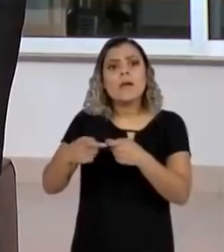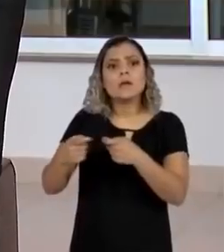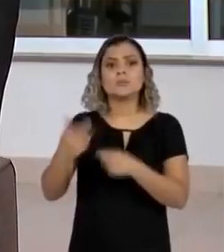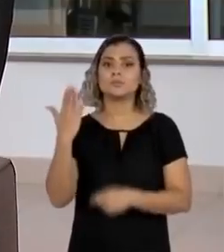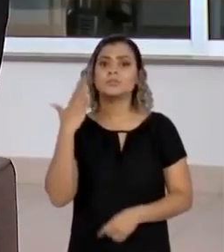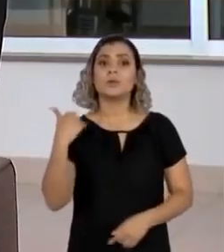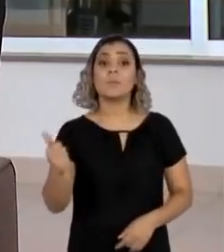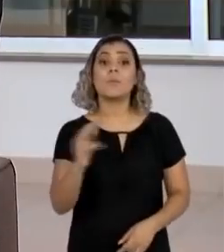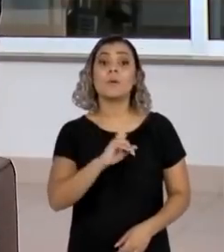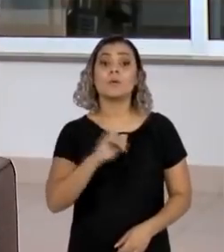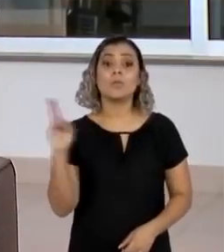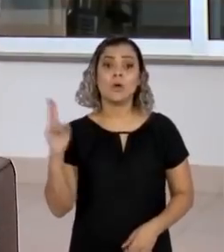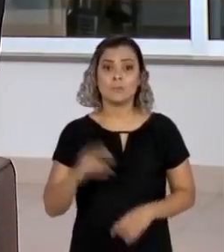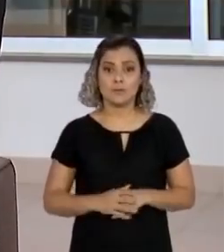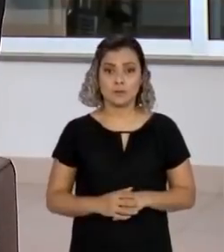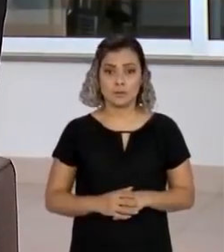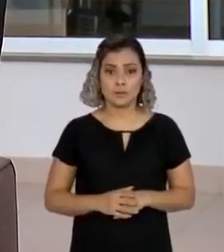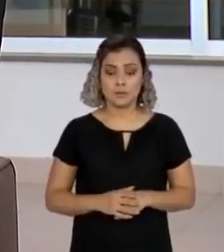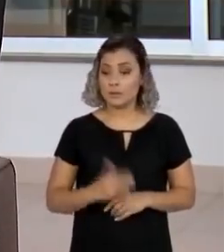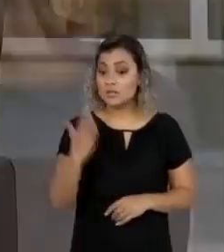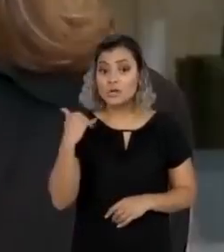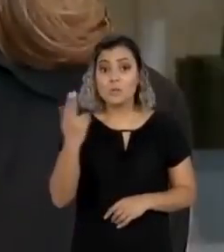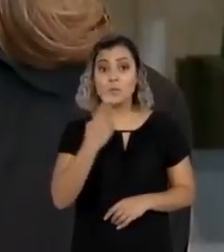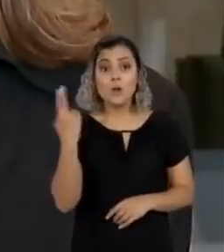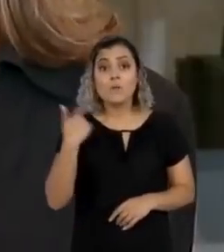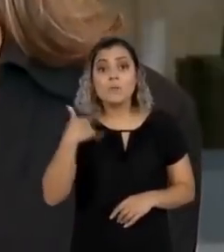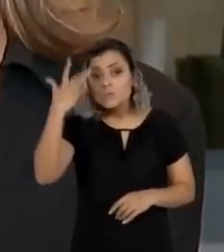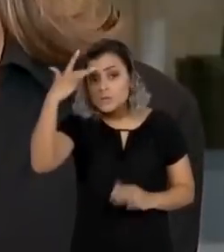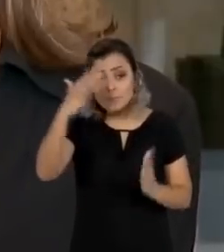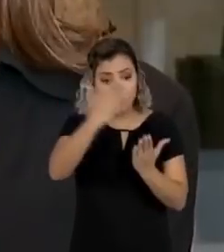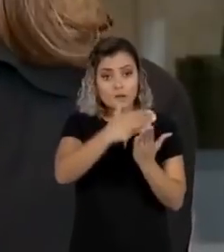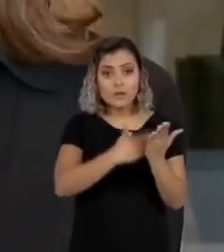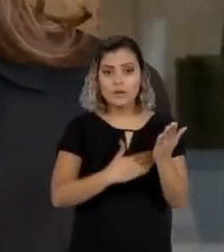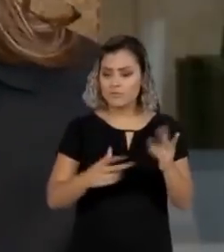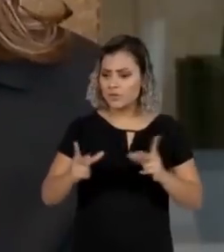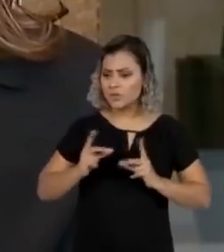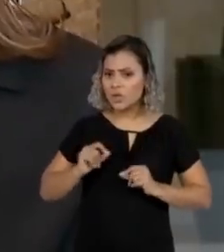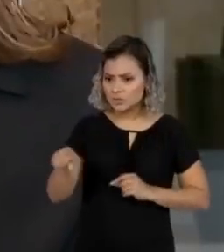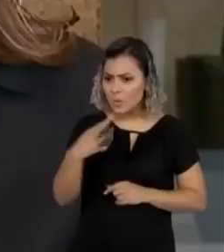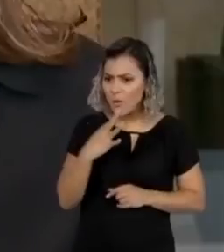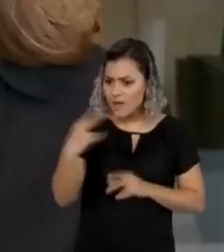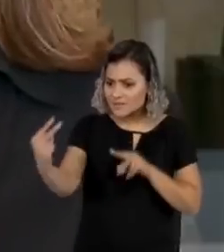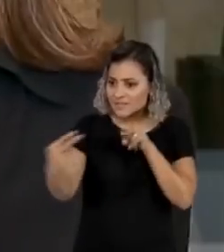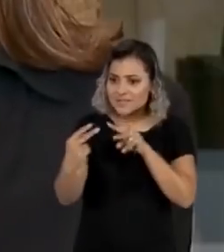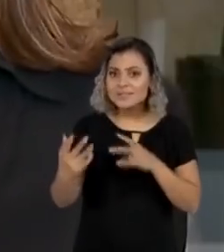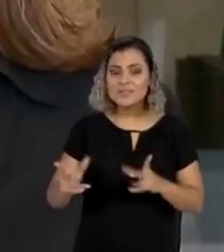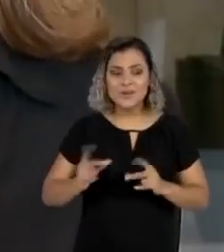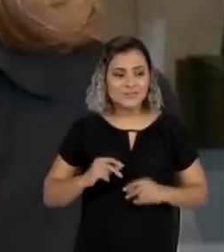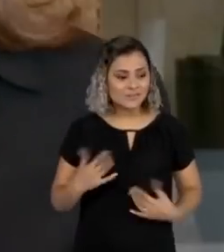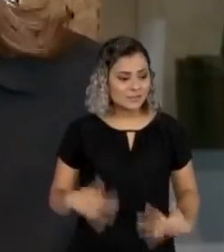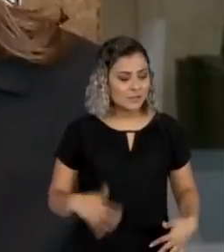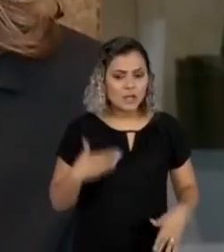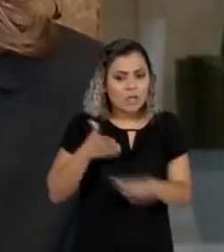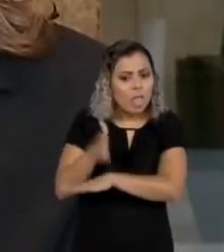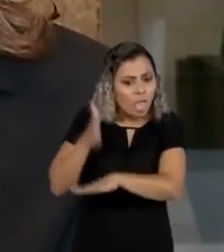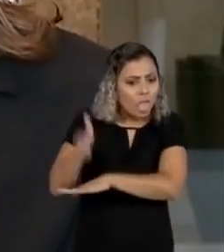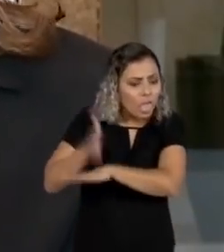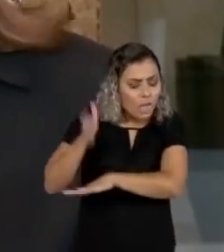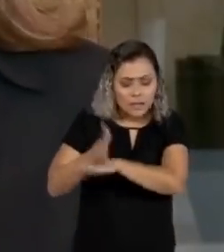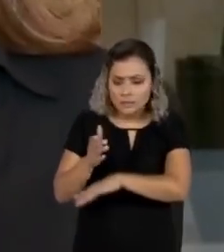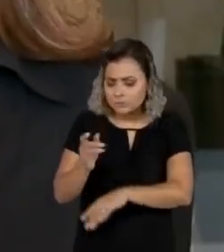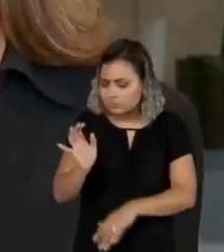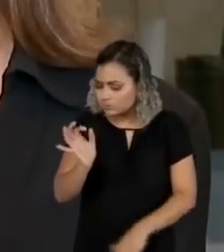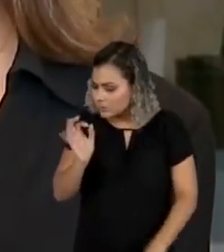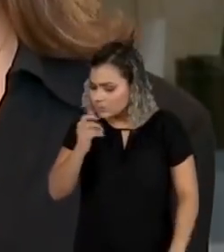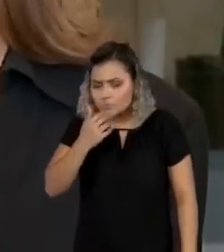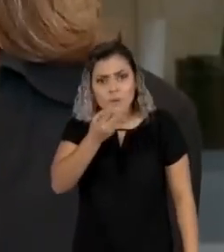nome sem ver a minha ficha. Eu falei, nossa, tem alguma coisa errada? Eu estou sendo identificada porque eu estou vindo muito aqui.